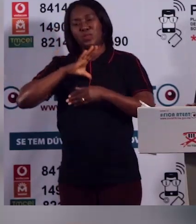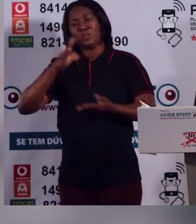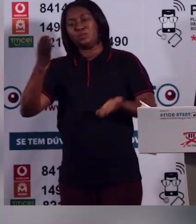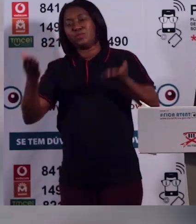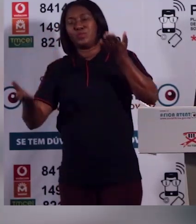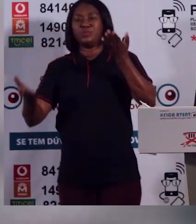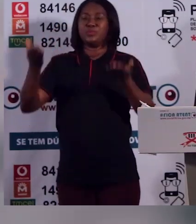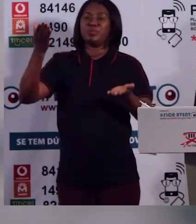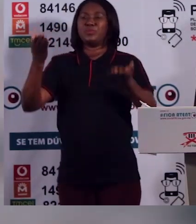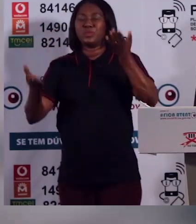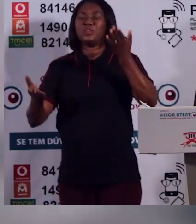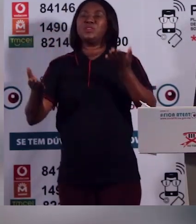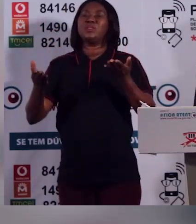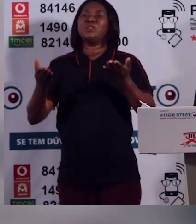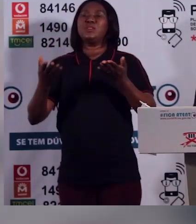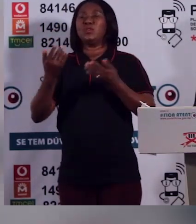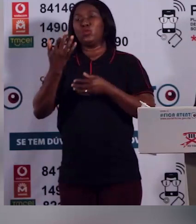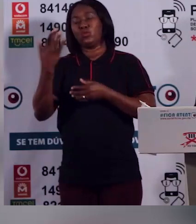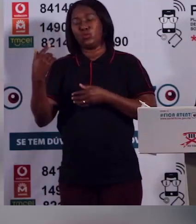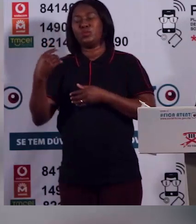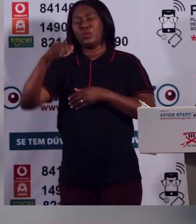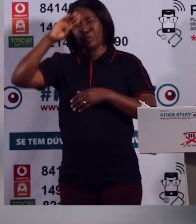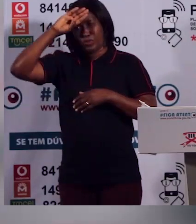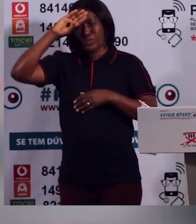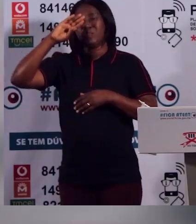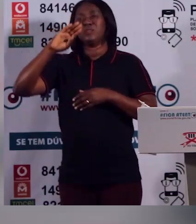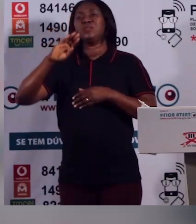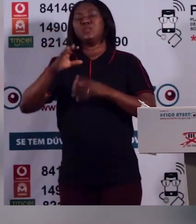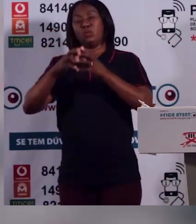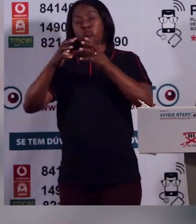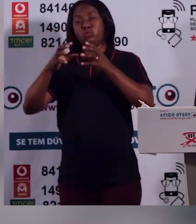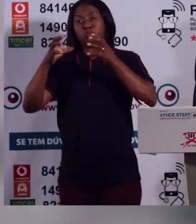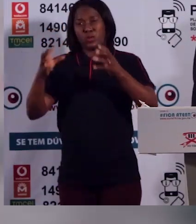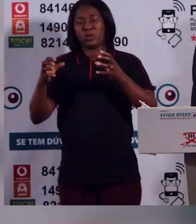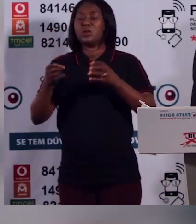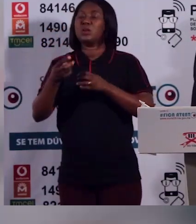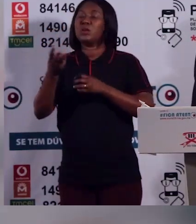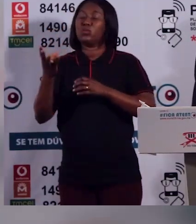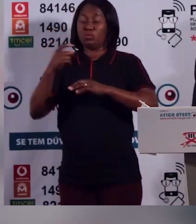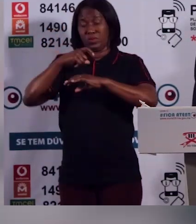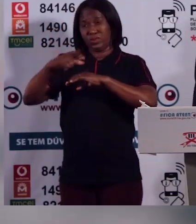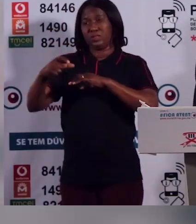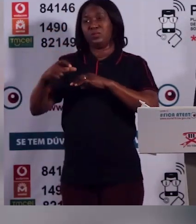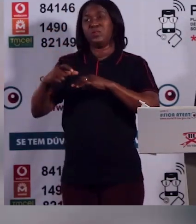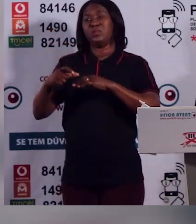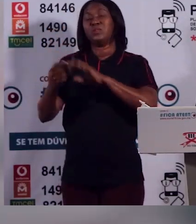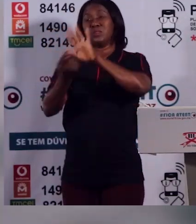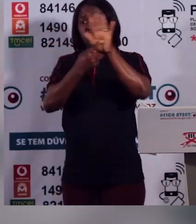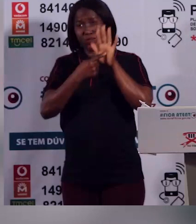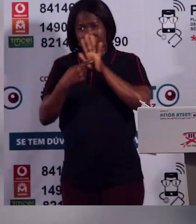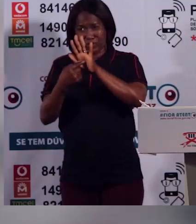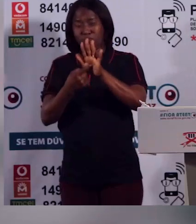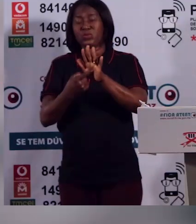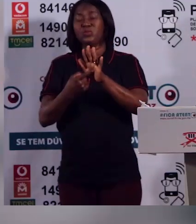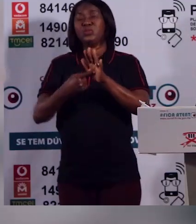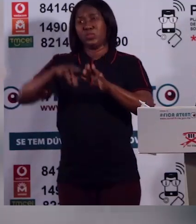de casos com subidas ocasionais do número de casos em certas semanas, o que é um reflexo da